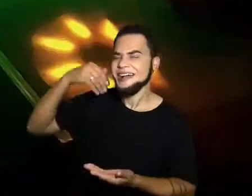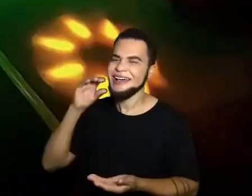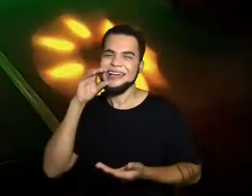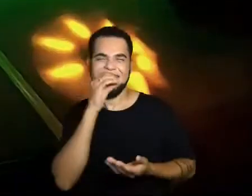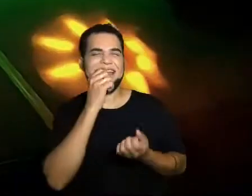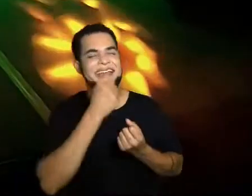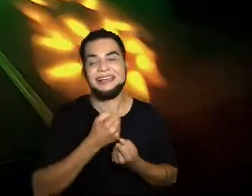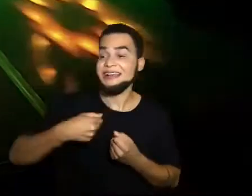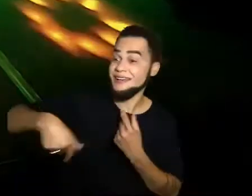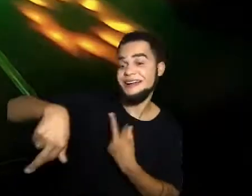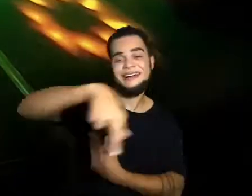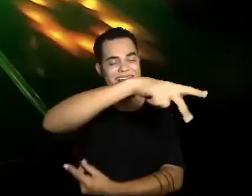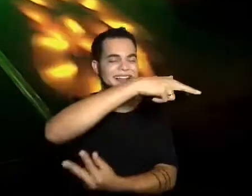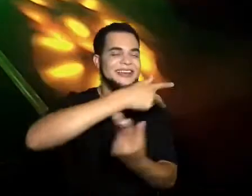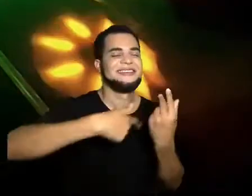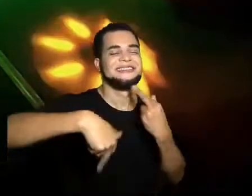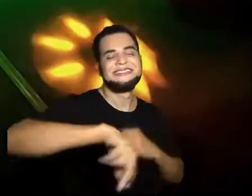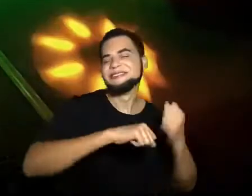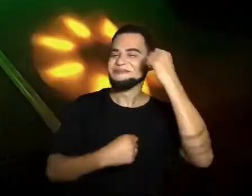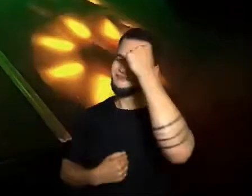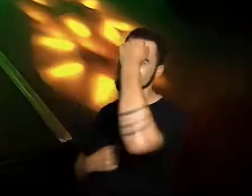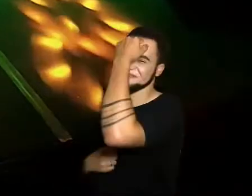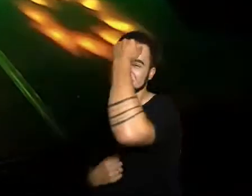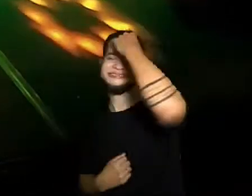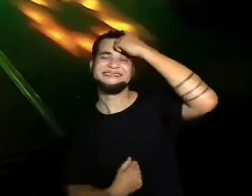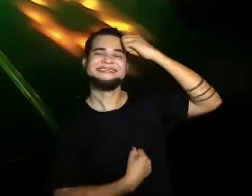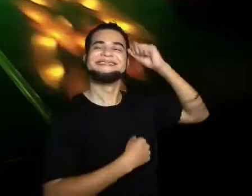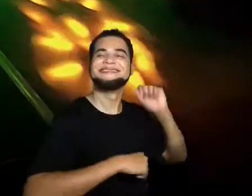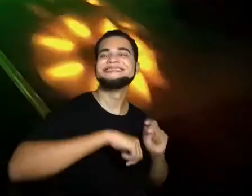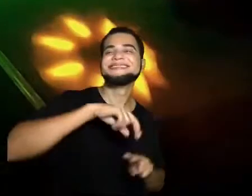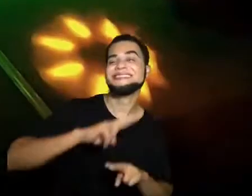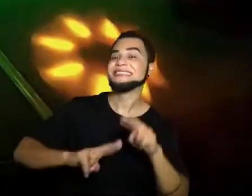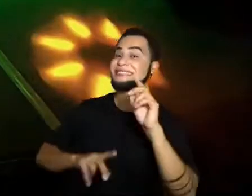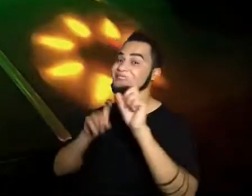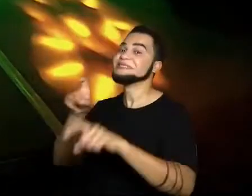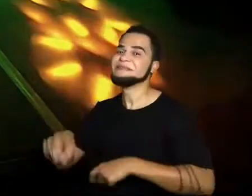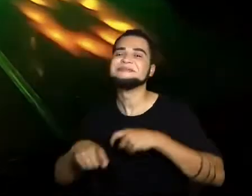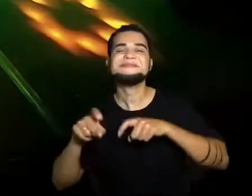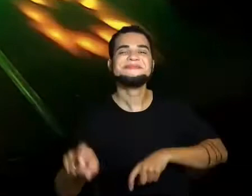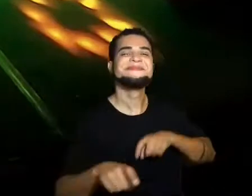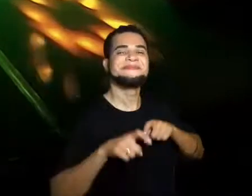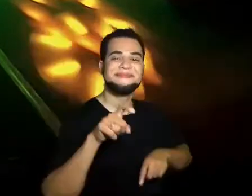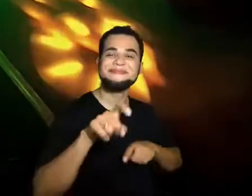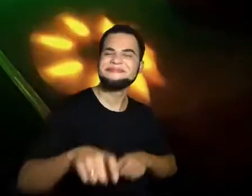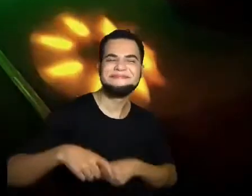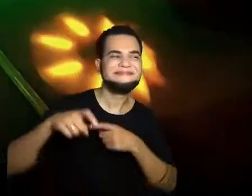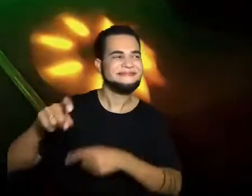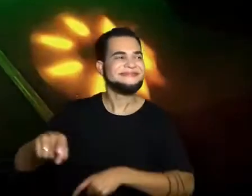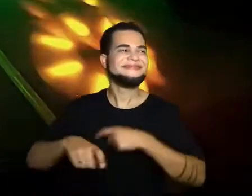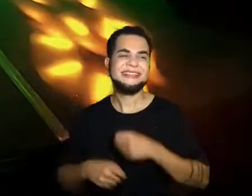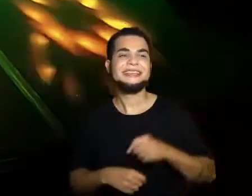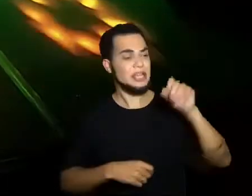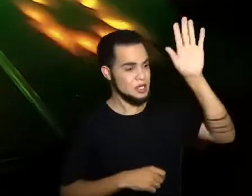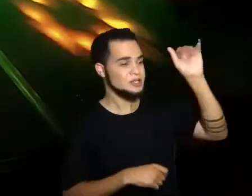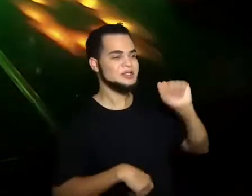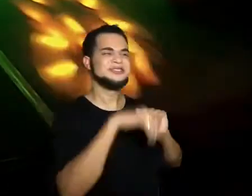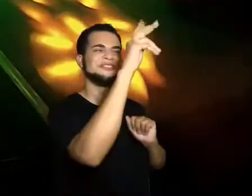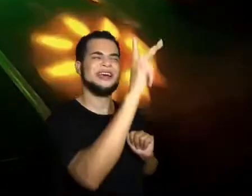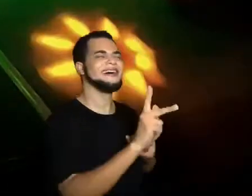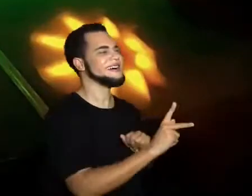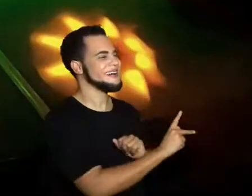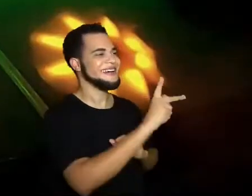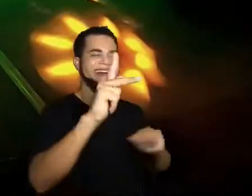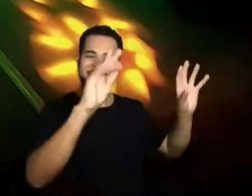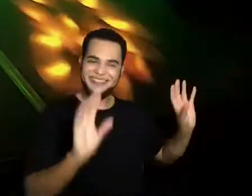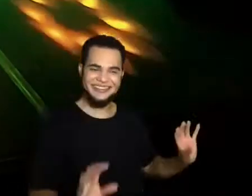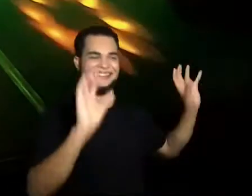moça bonita, arrasta o pé no baião. Festa na roça, o sertanejo diz que é muito bom. O seu mané chamou o padre pra celebração.